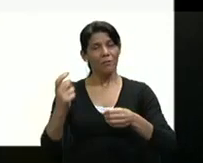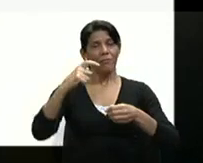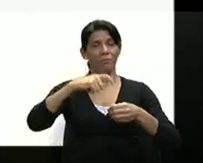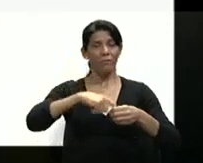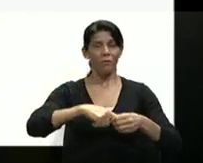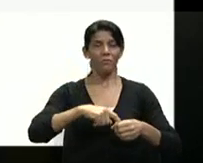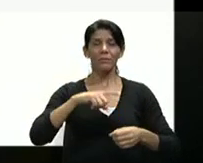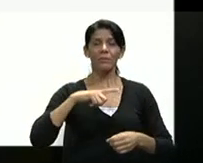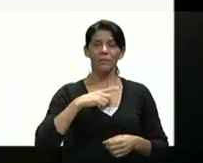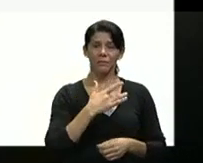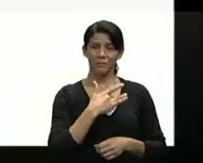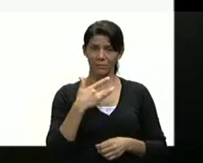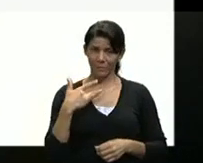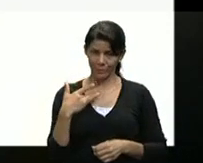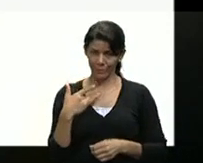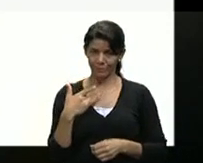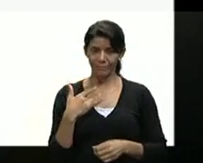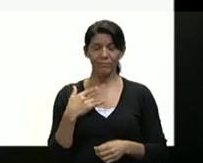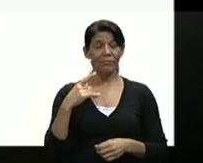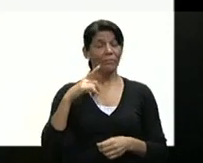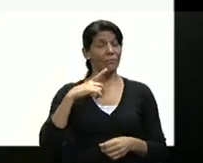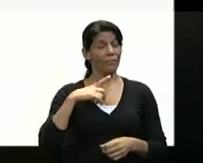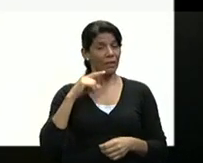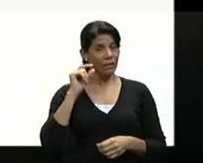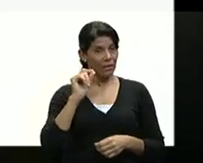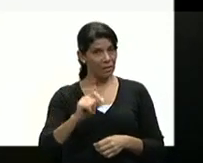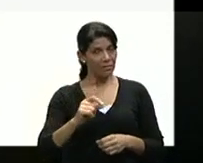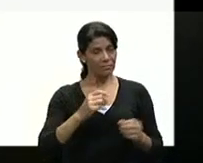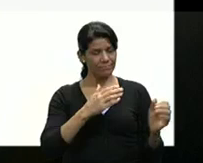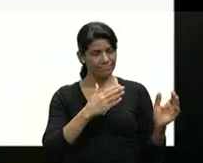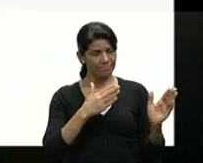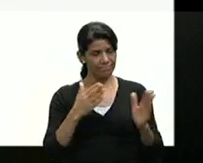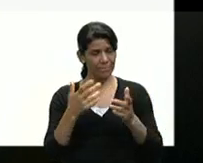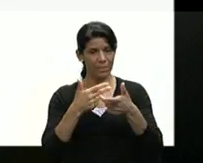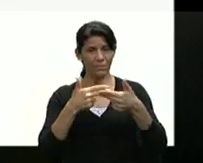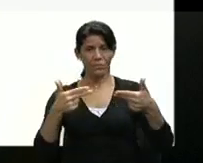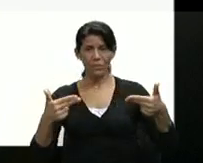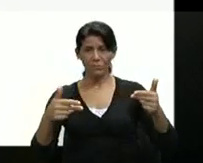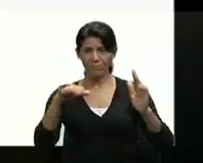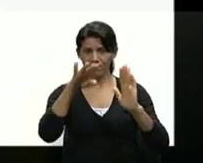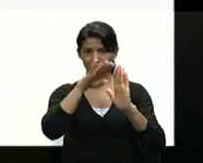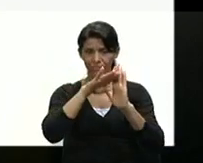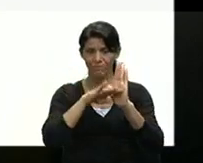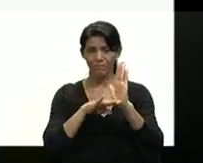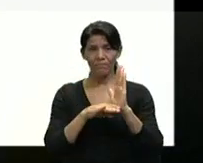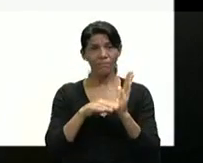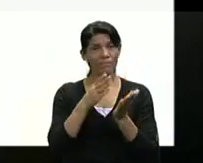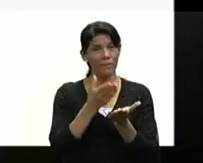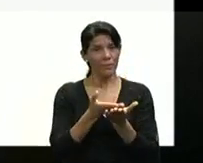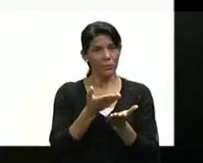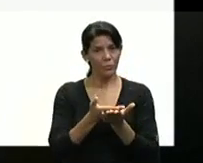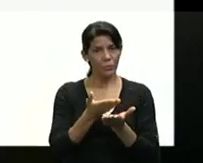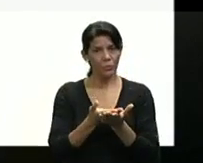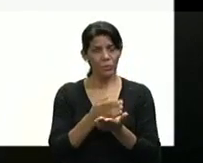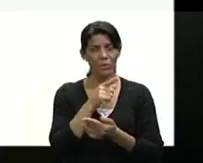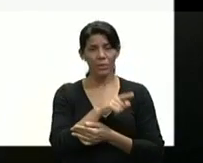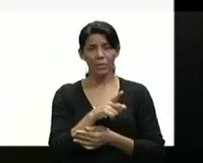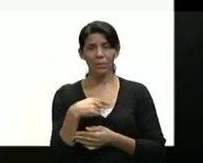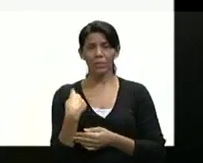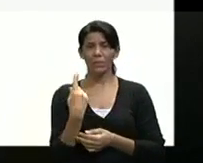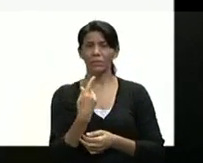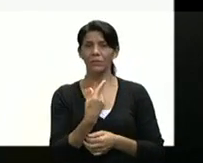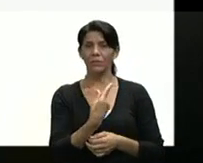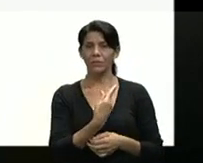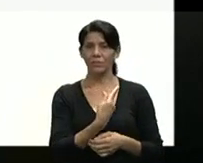reabilitação. Então, nós temos aí esses elementos, né, trabalhando aqui na